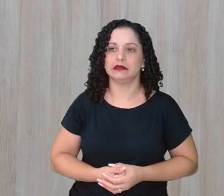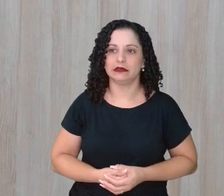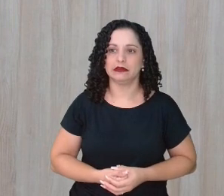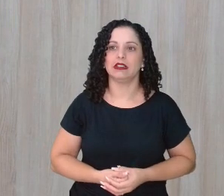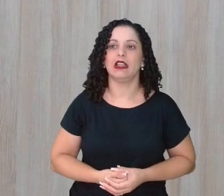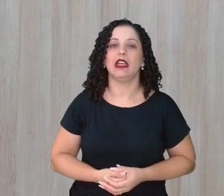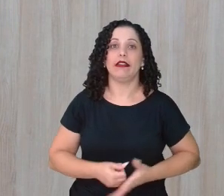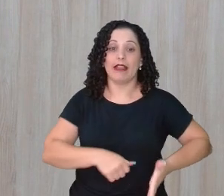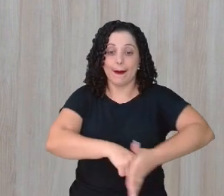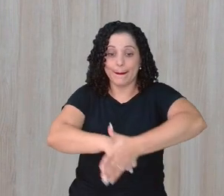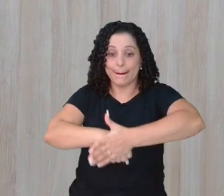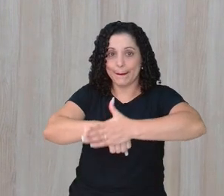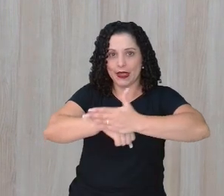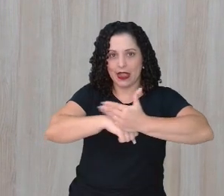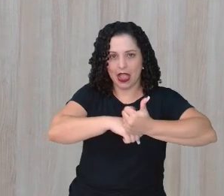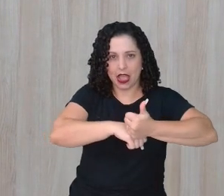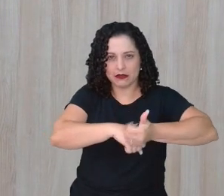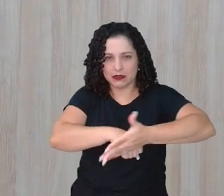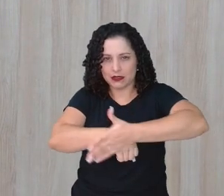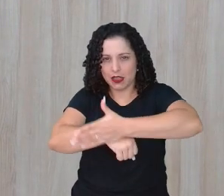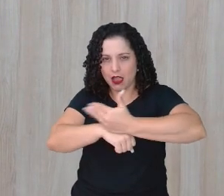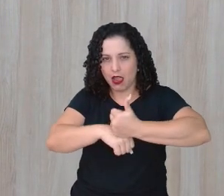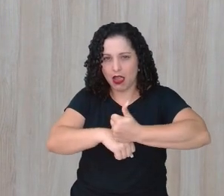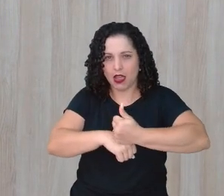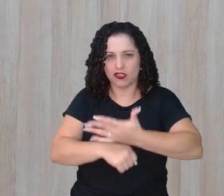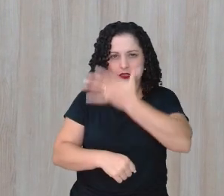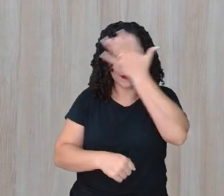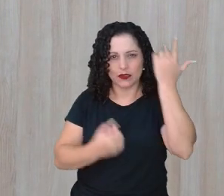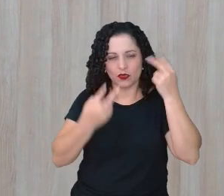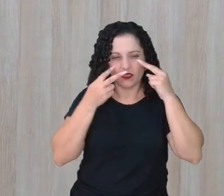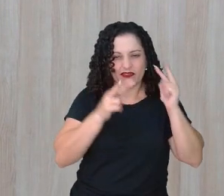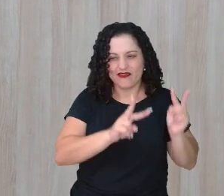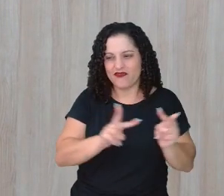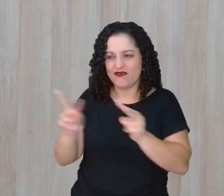praça pública, muitas pessoas foram mortas, né,